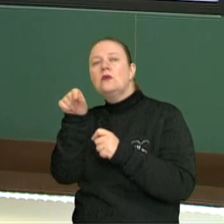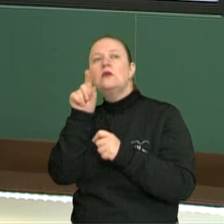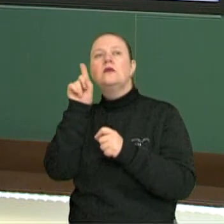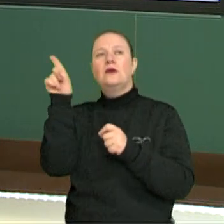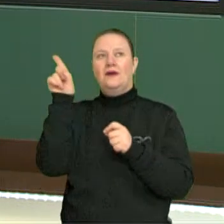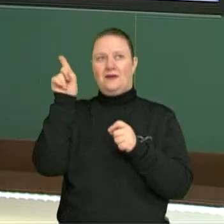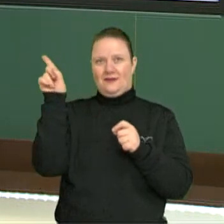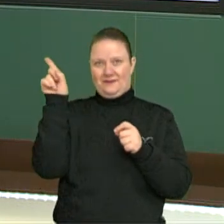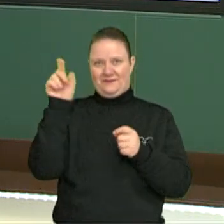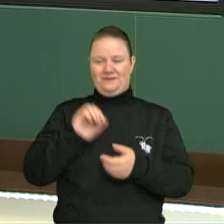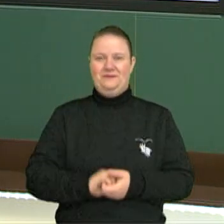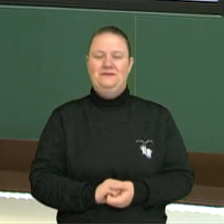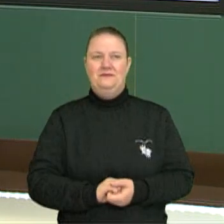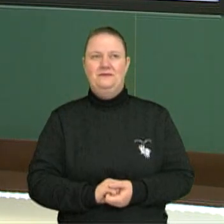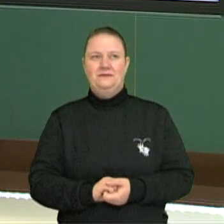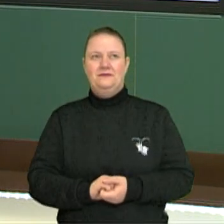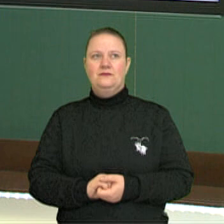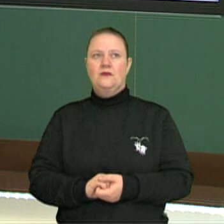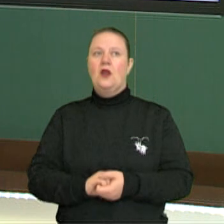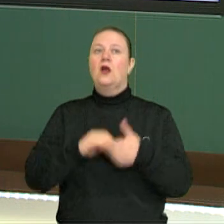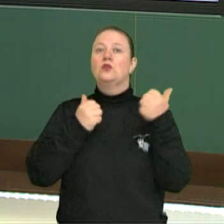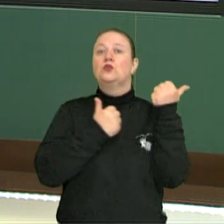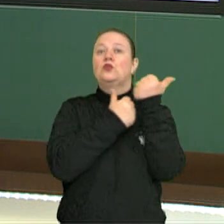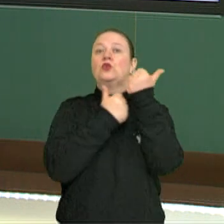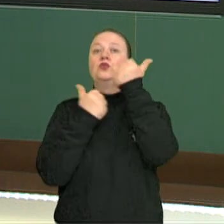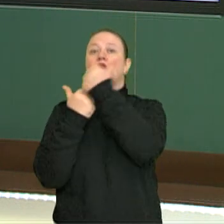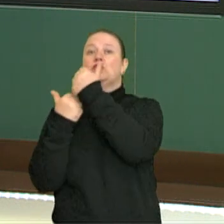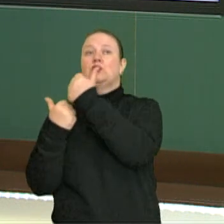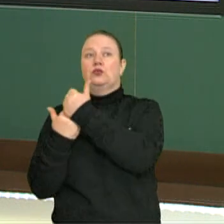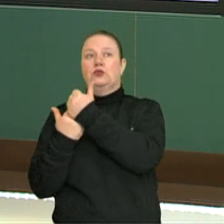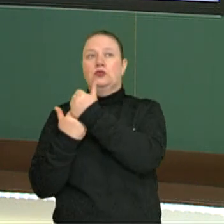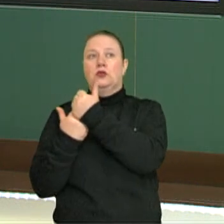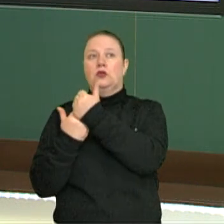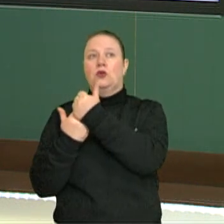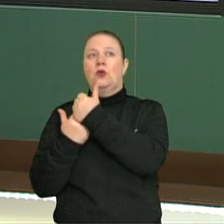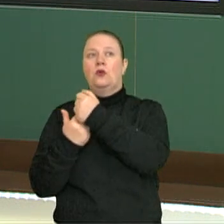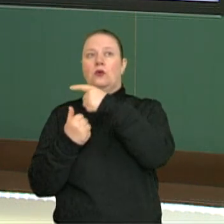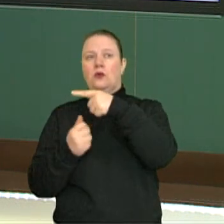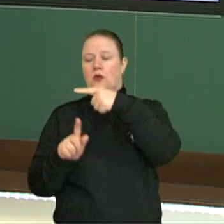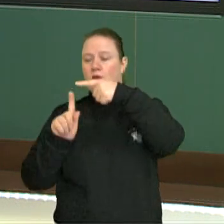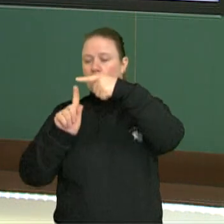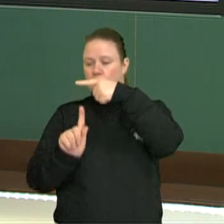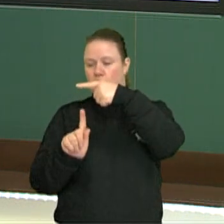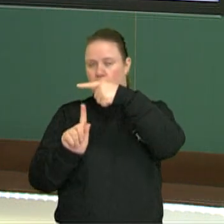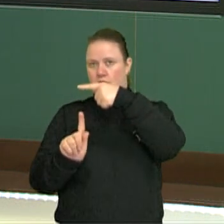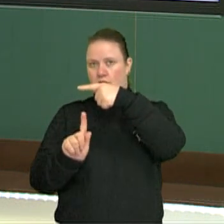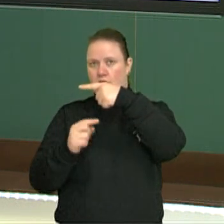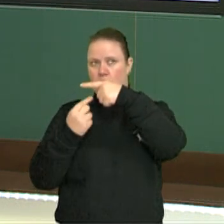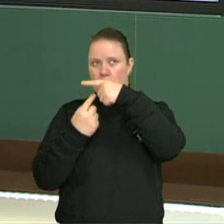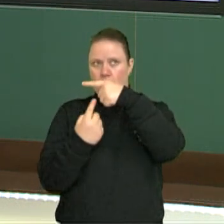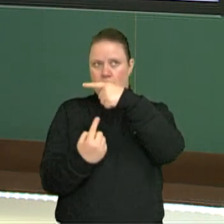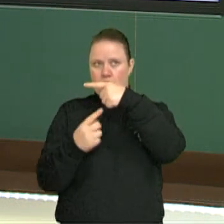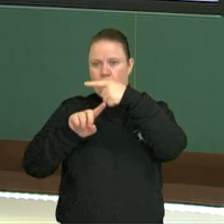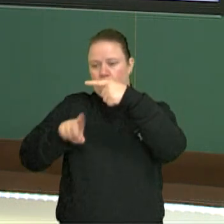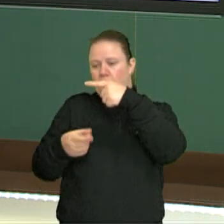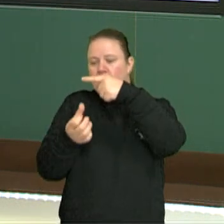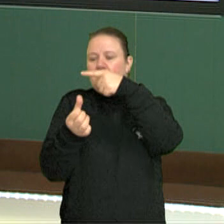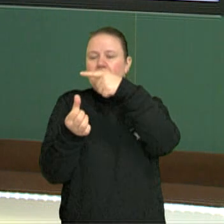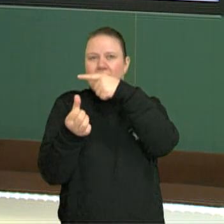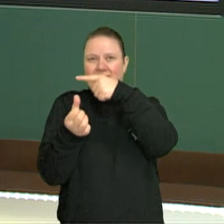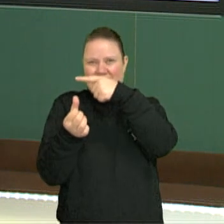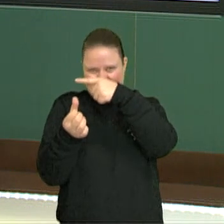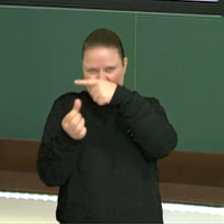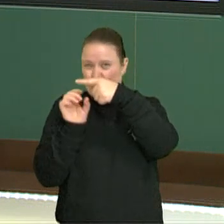2π raiz de L sobre G, eu vou substituir só o G por 1,6, ou seja, vai ficar o seguinte, T igual a